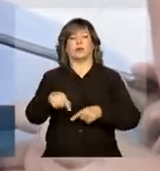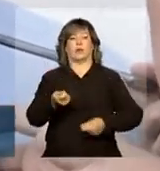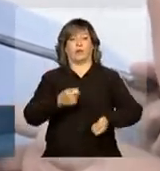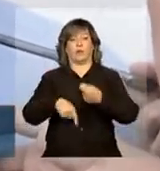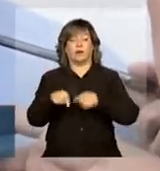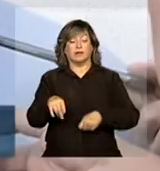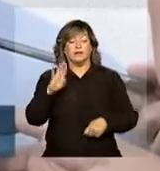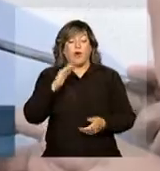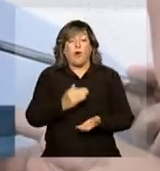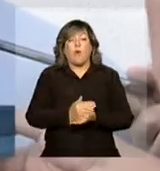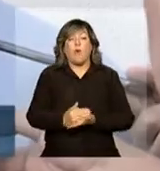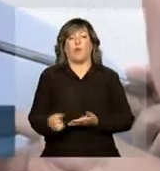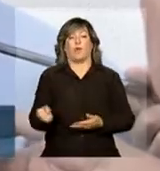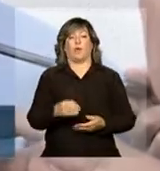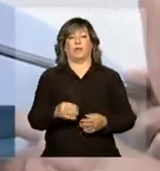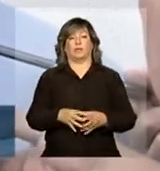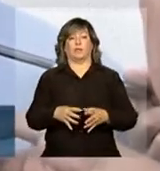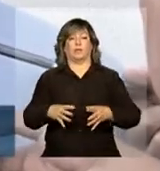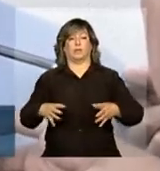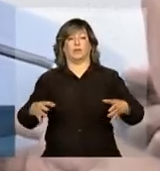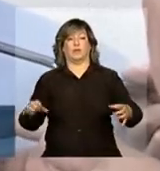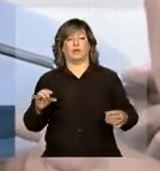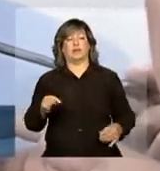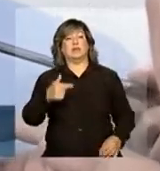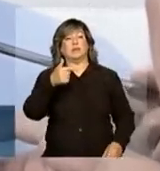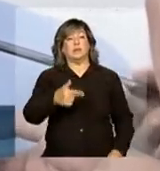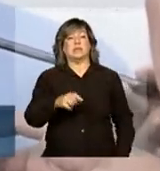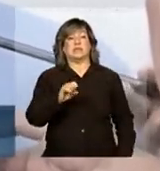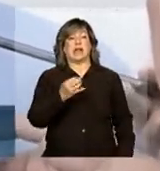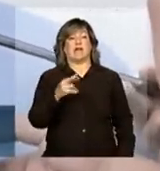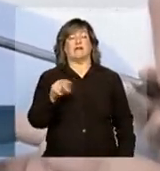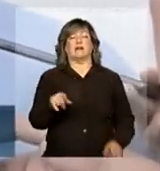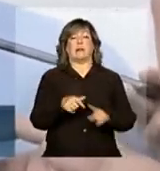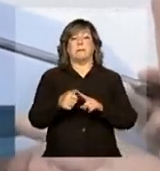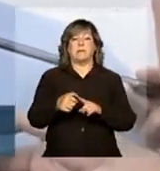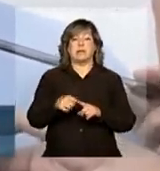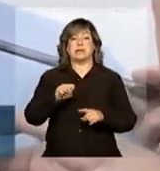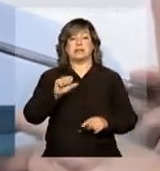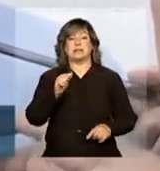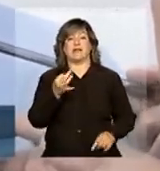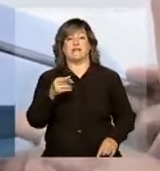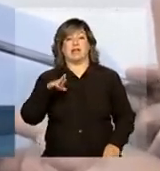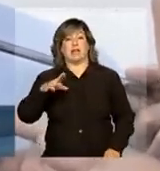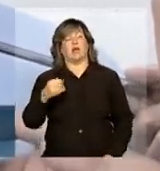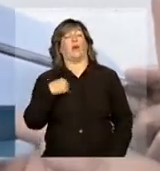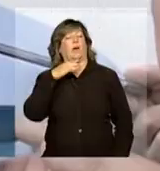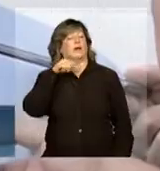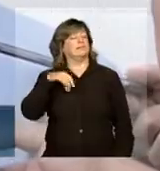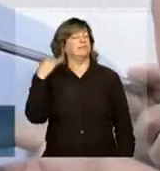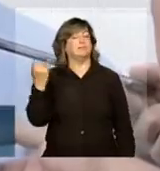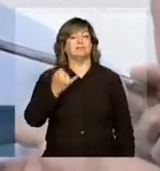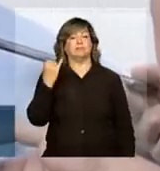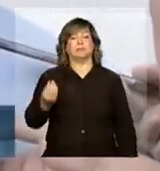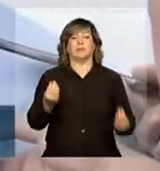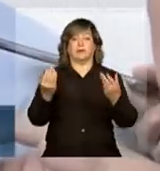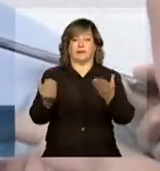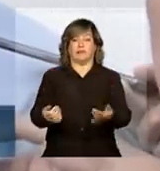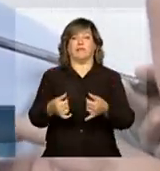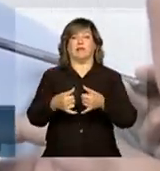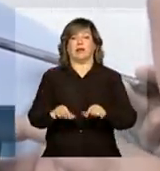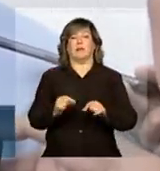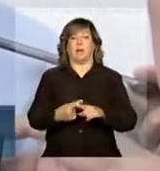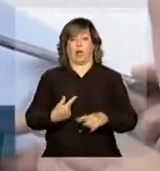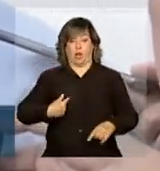da produção de segunda safra no milho e safrinha. Eu acho que esse é o grande legado que vai ficar. Nós, lá no